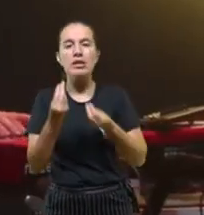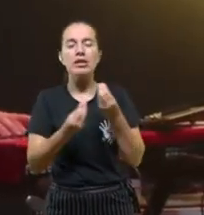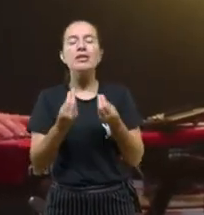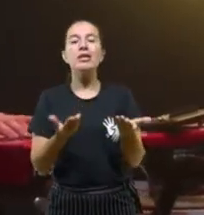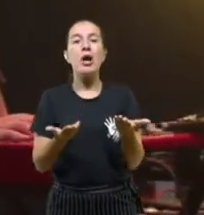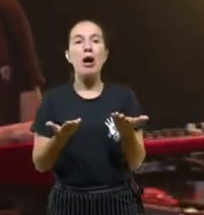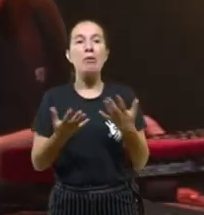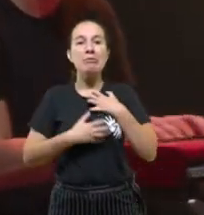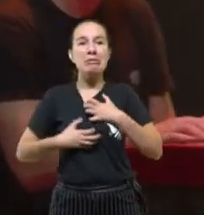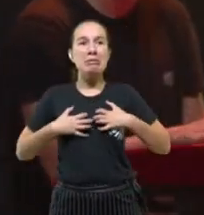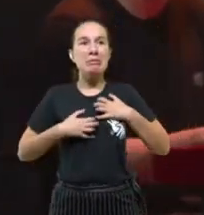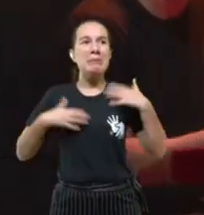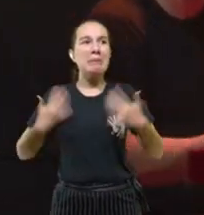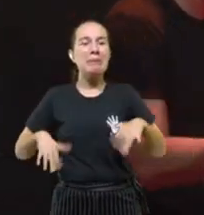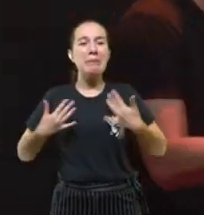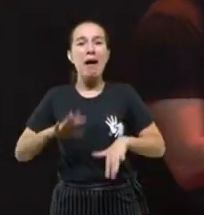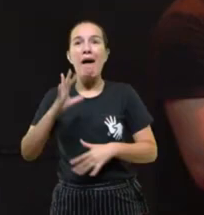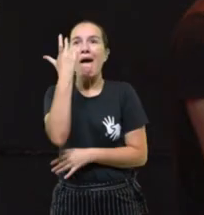meio de desespero.